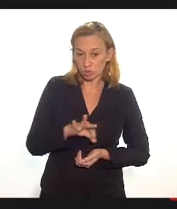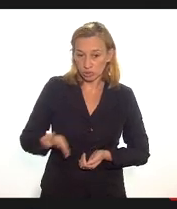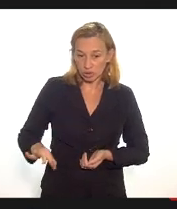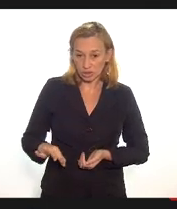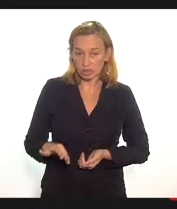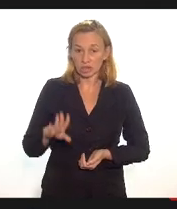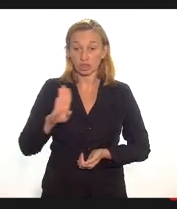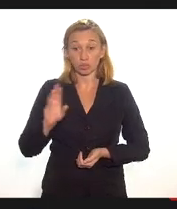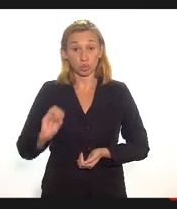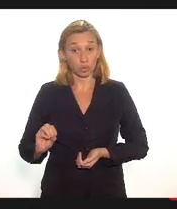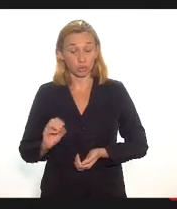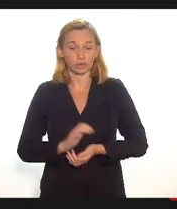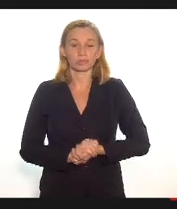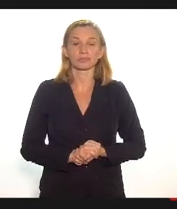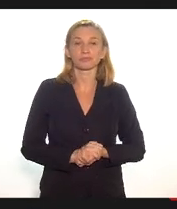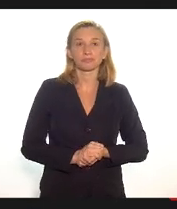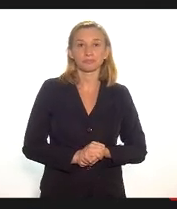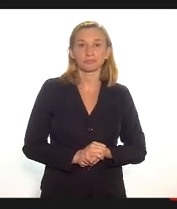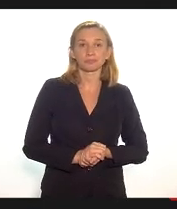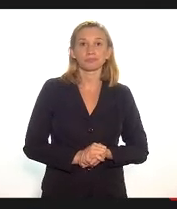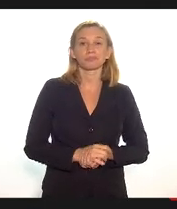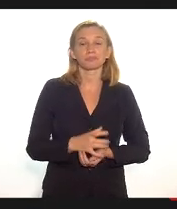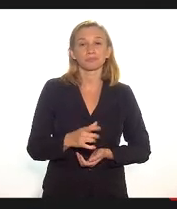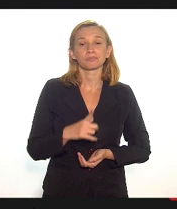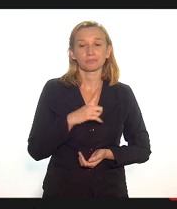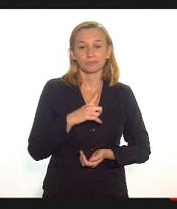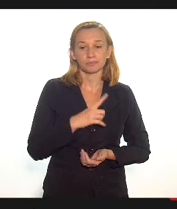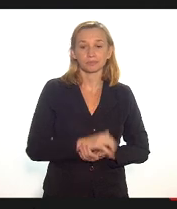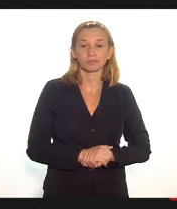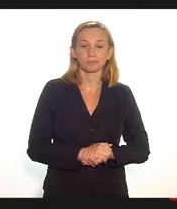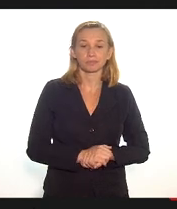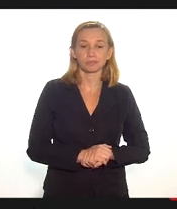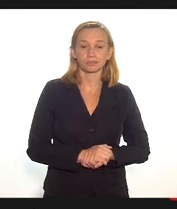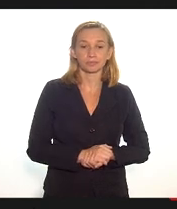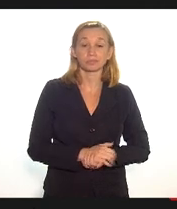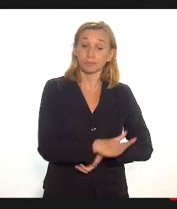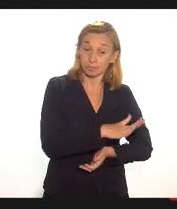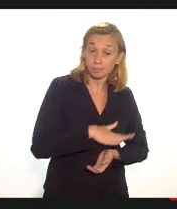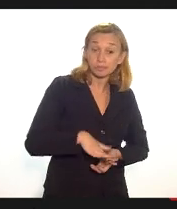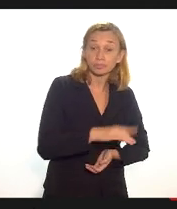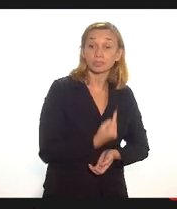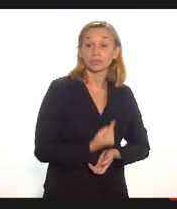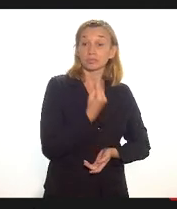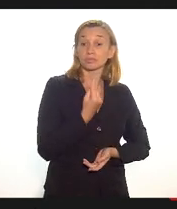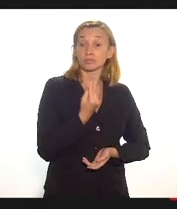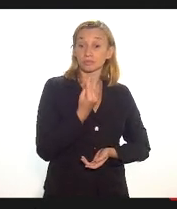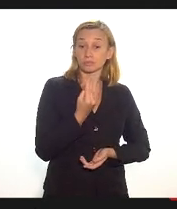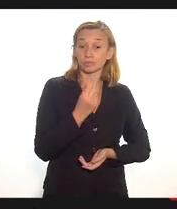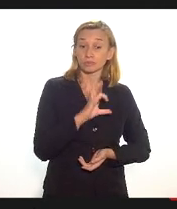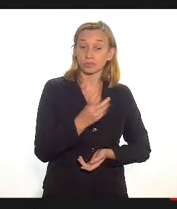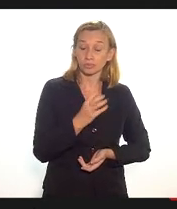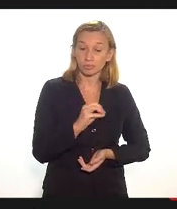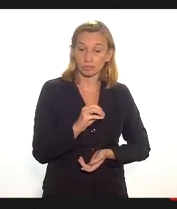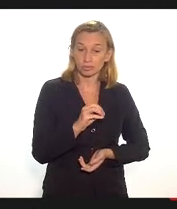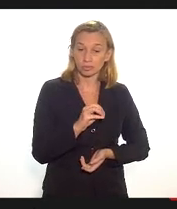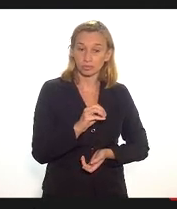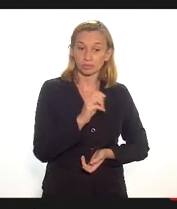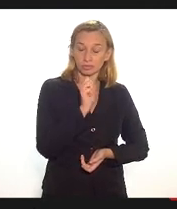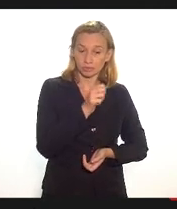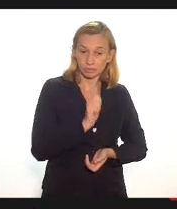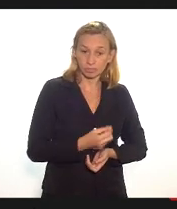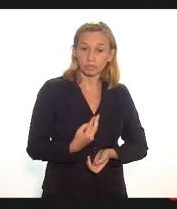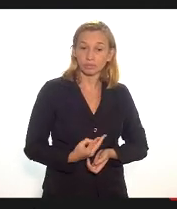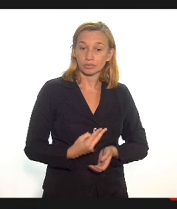de Búzios. Ora, então eu tenho um campo que foi licitado segundo